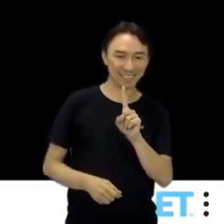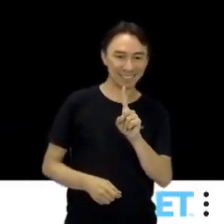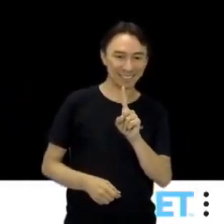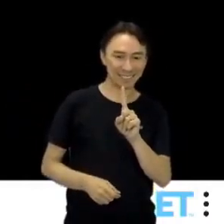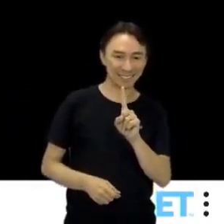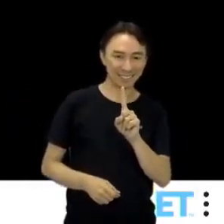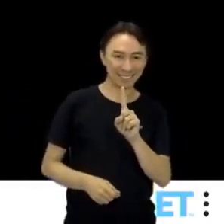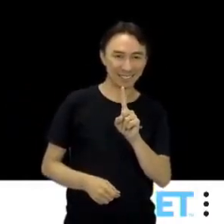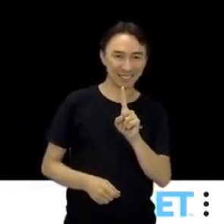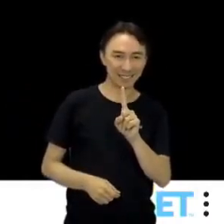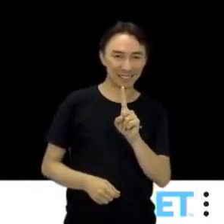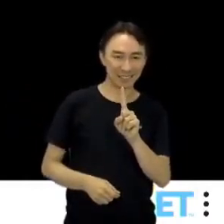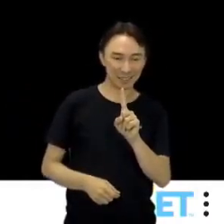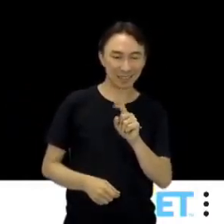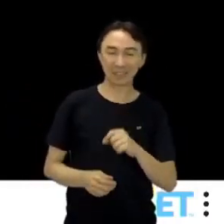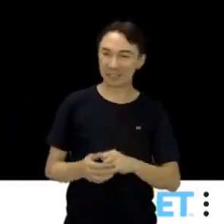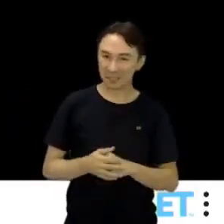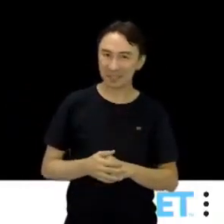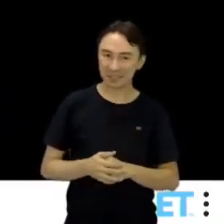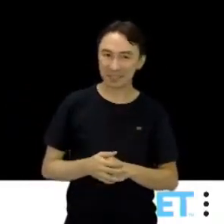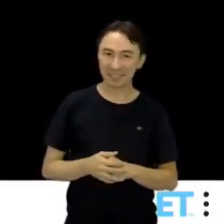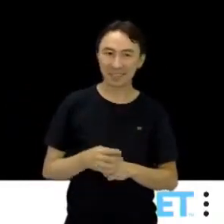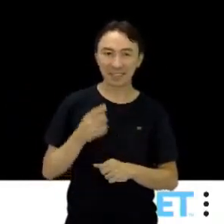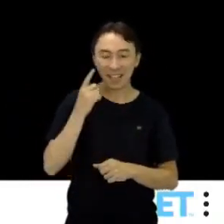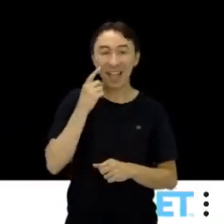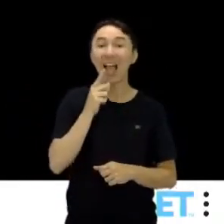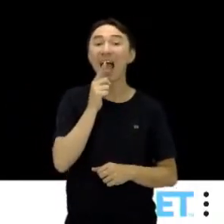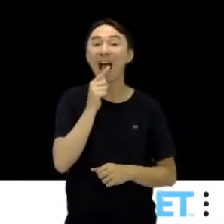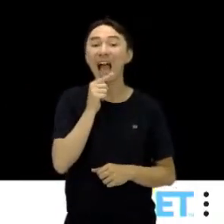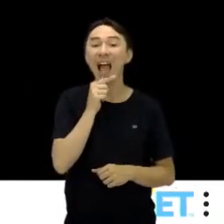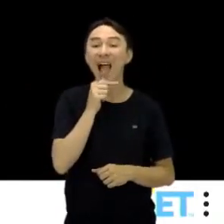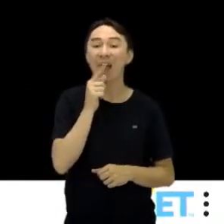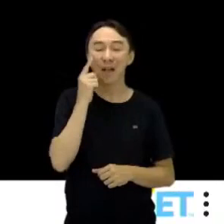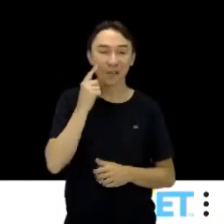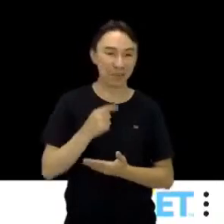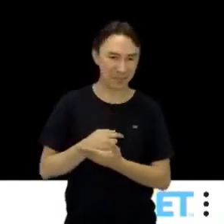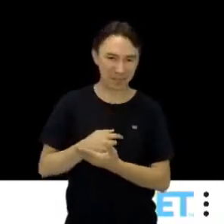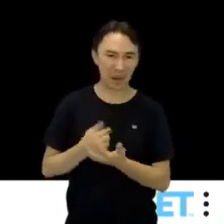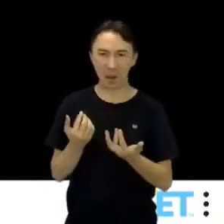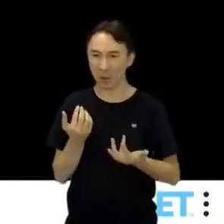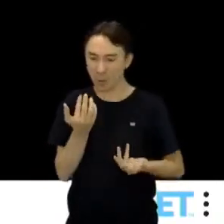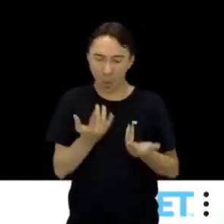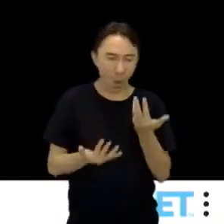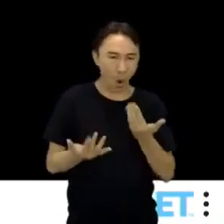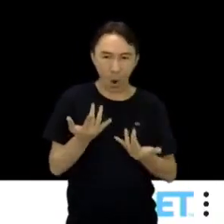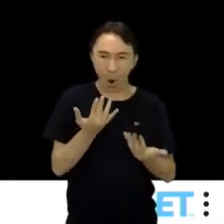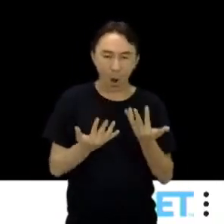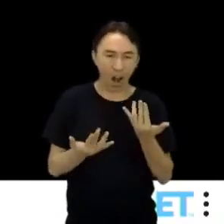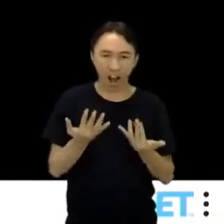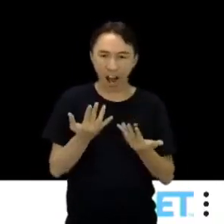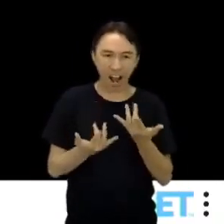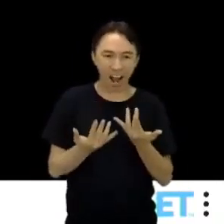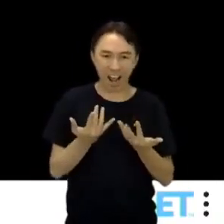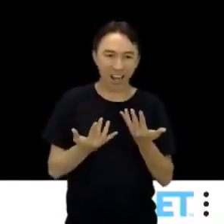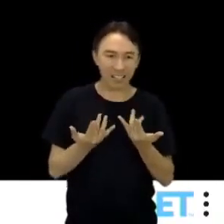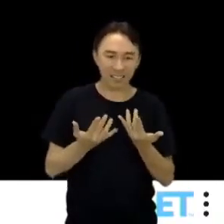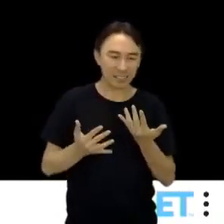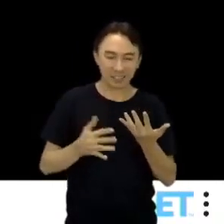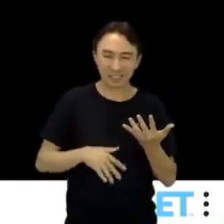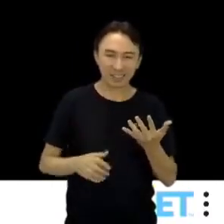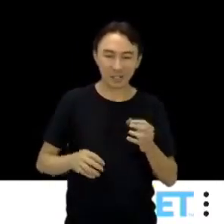A gente pode, inclusive, mudar a substância. Olha a água aí, ó. Vamos ferver a água, olha só. Eu tenho tempo ainda, vai acabar a